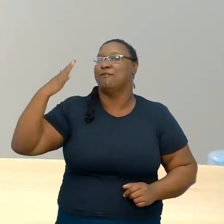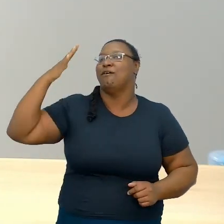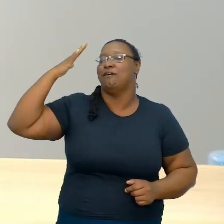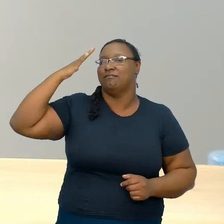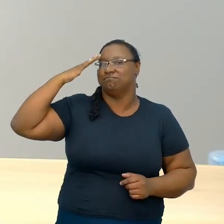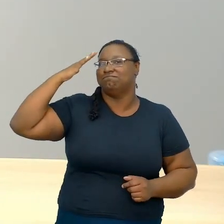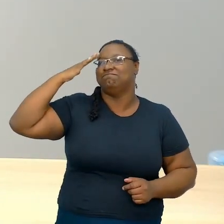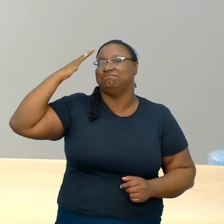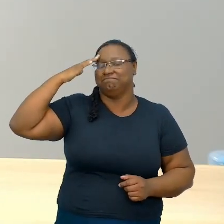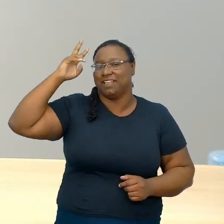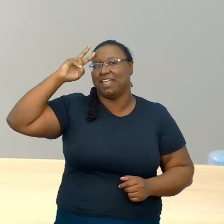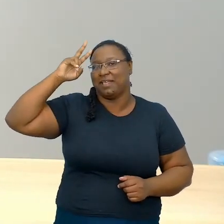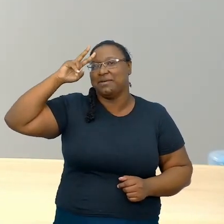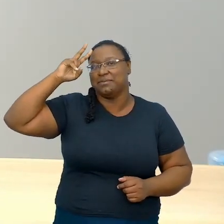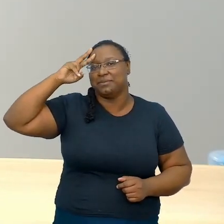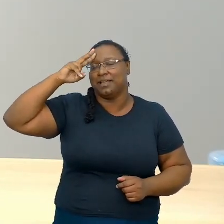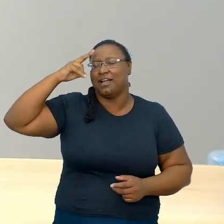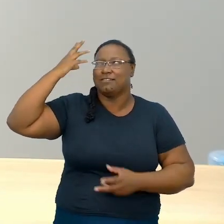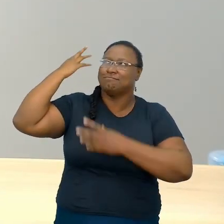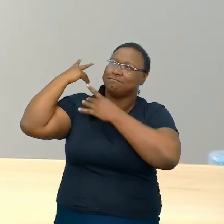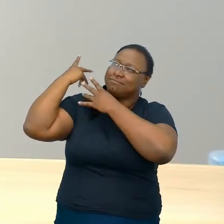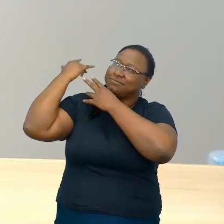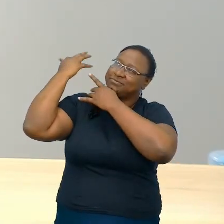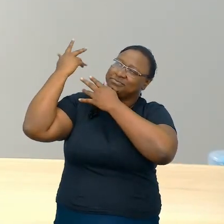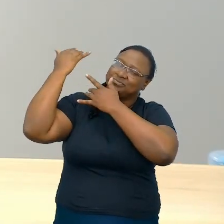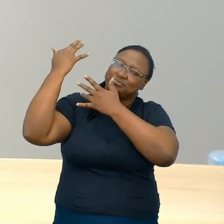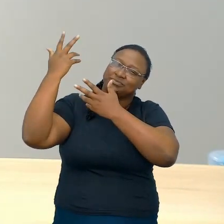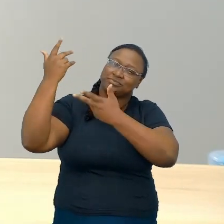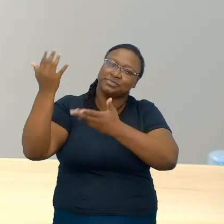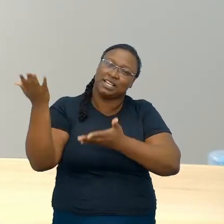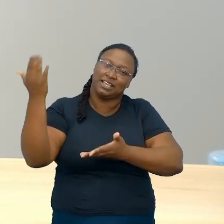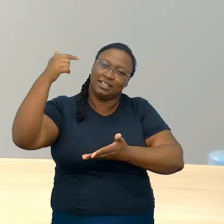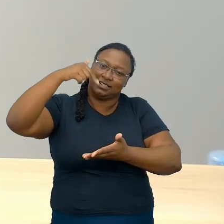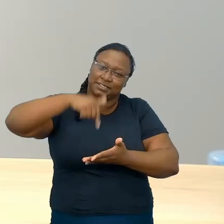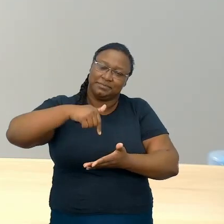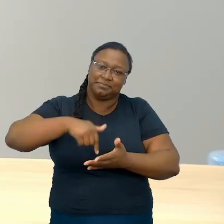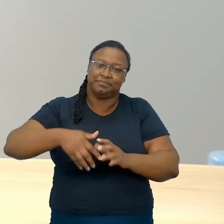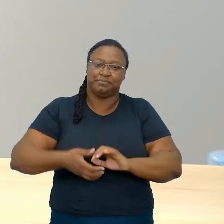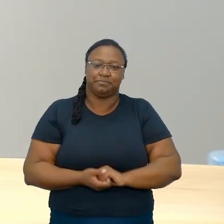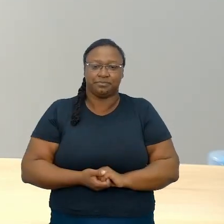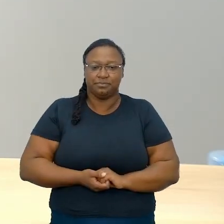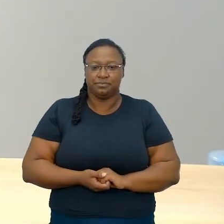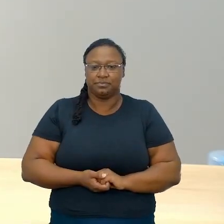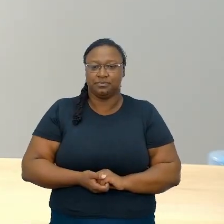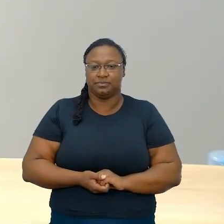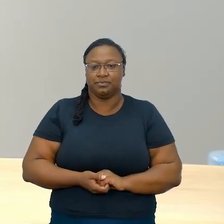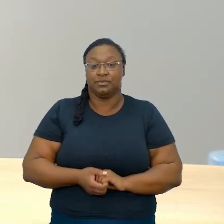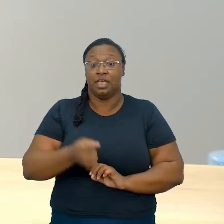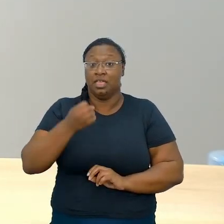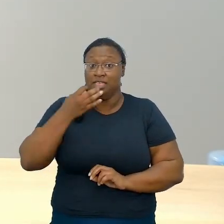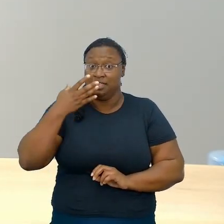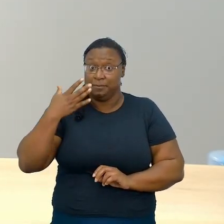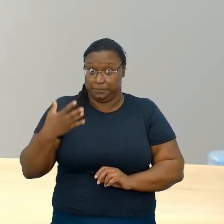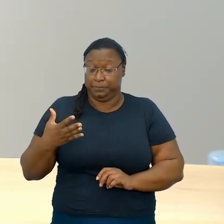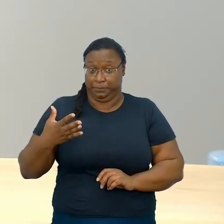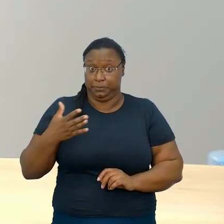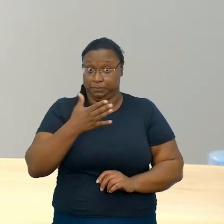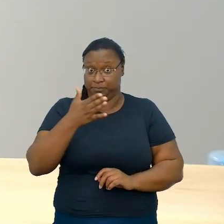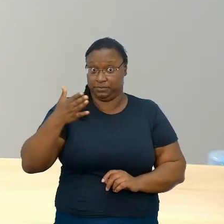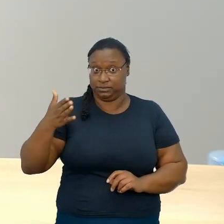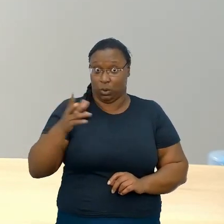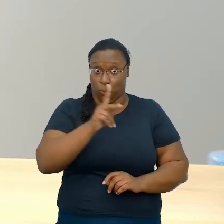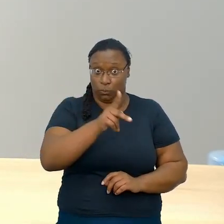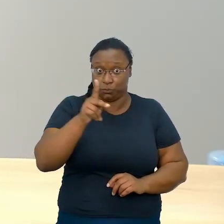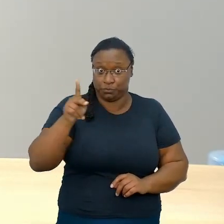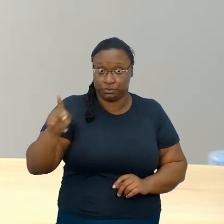você fez esse resgate lá da nossa formação, lá de cima do outro slide. Olha, é uma boa alternativa para que o